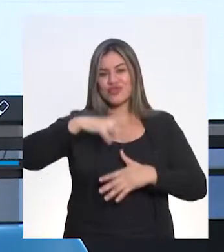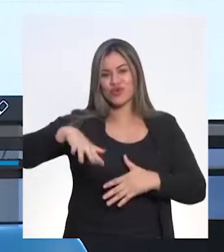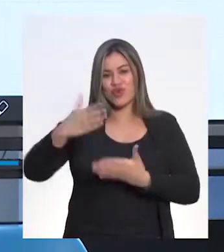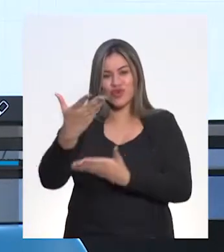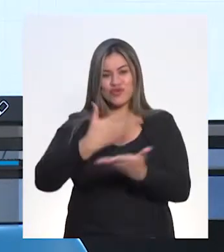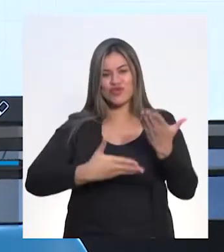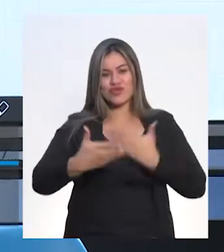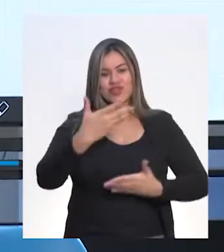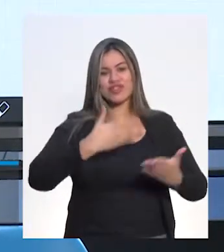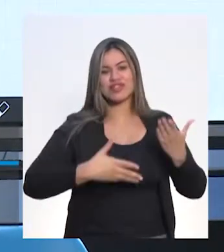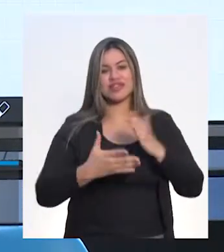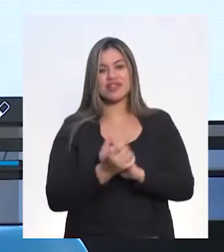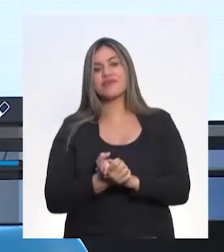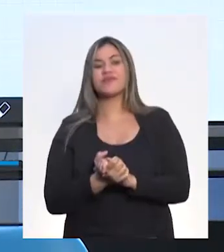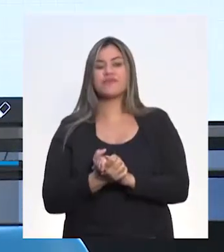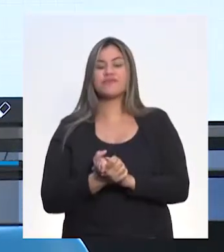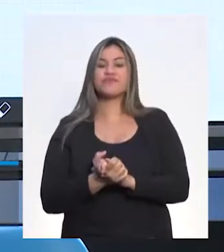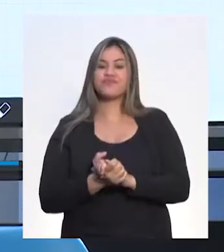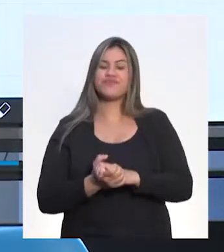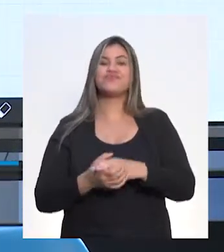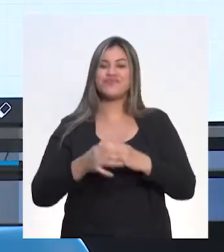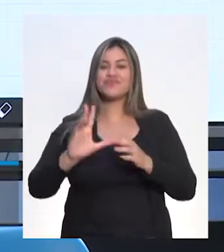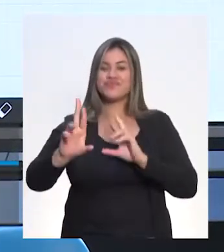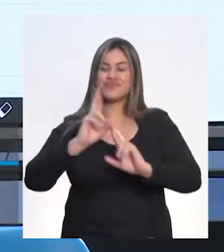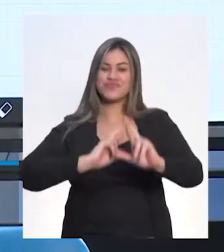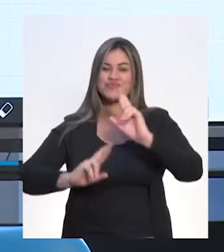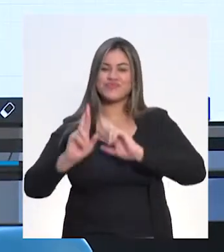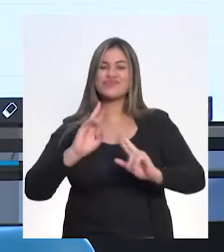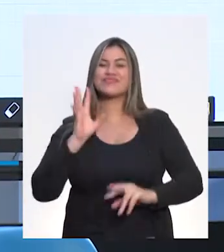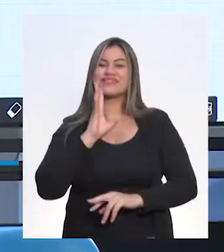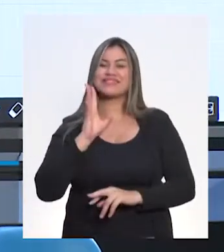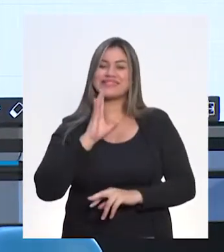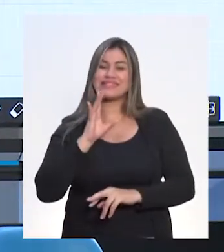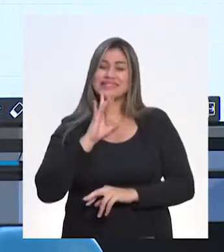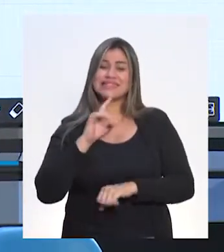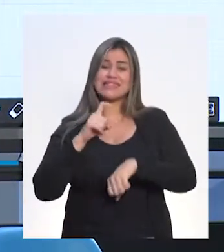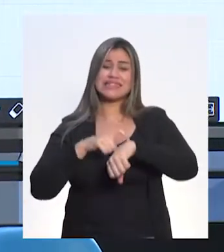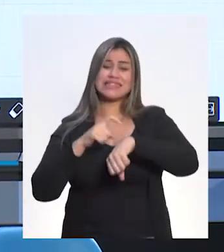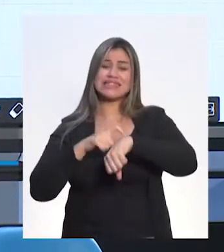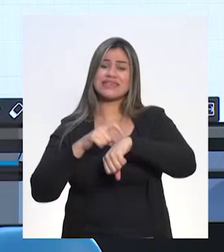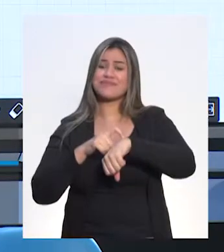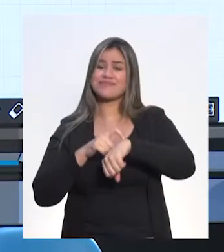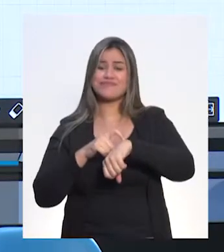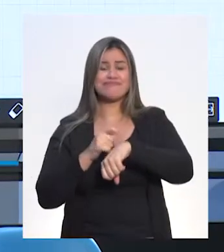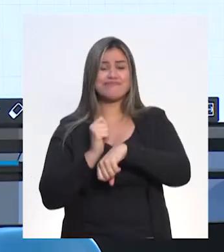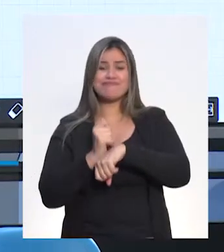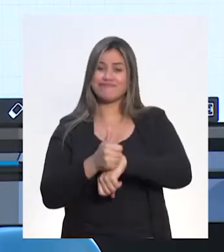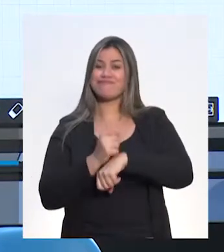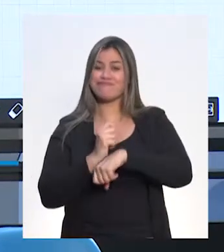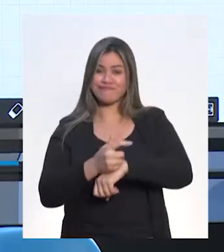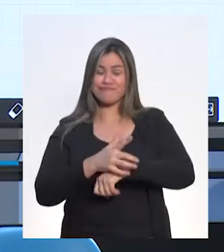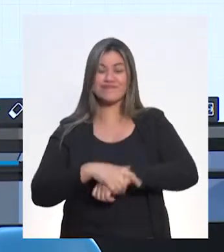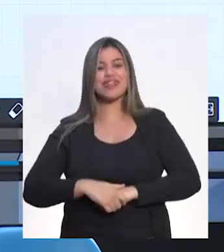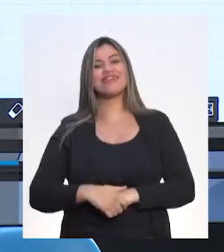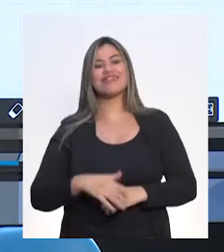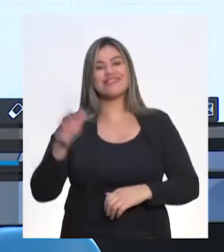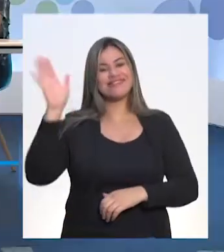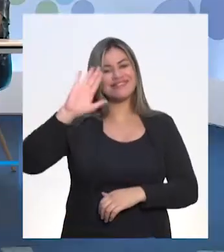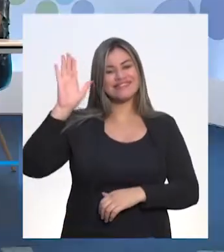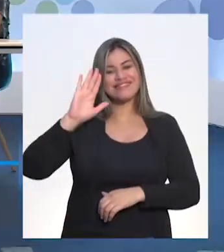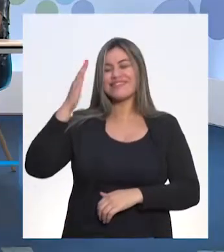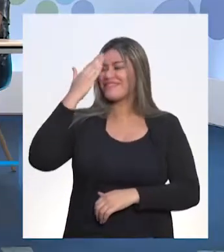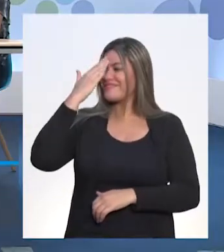interações de vocês. As participações foram muito interessantes, né? Infelizmente, o nosso tempo já está acabando. Então, gente, tchau para